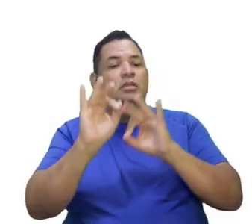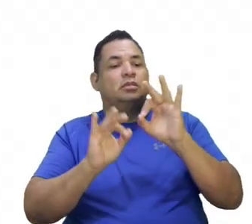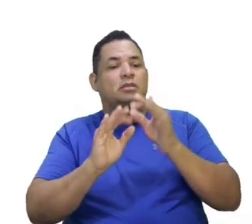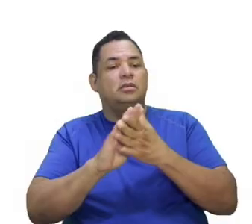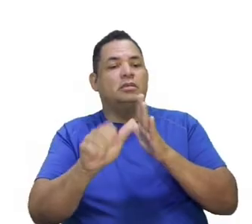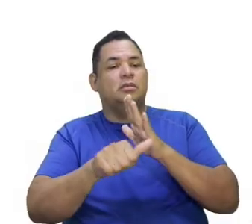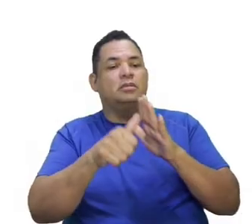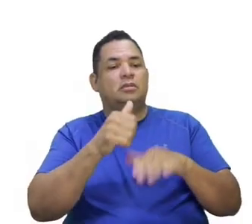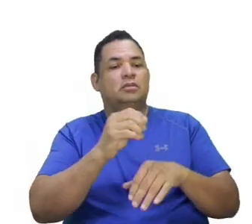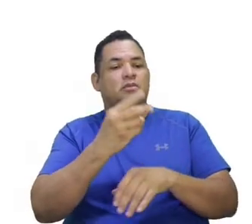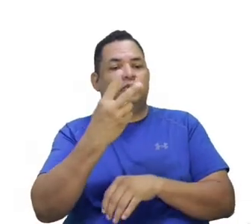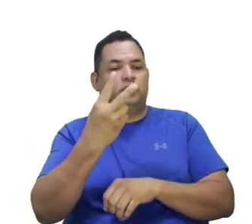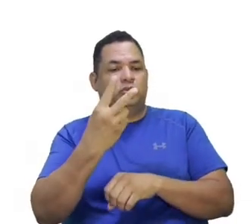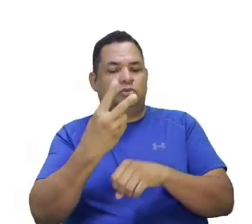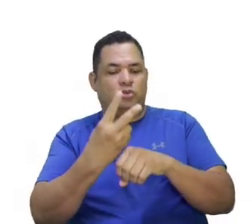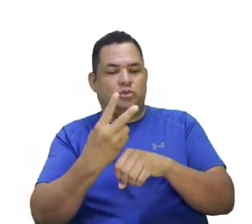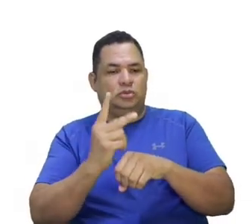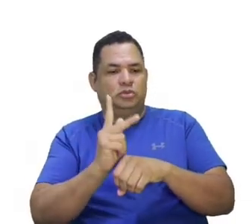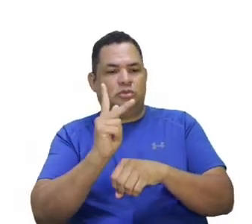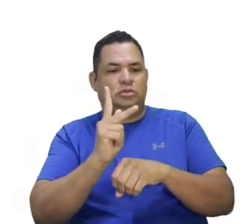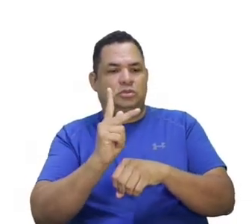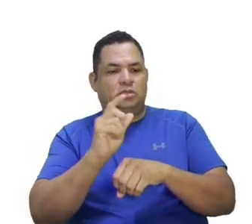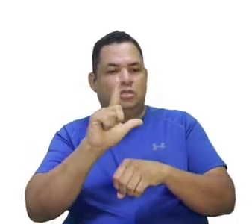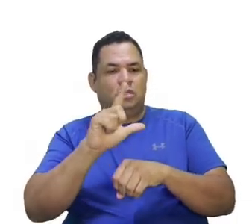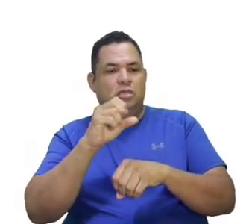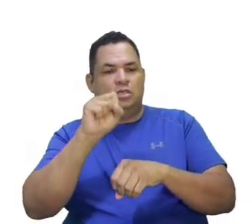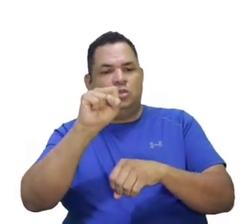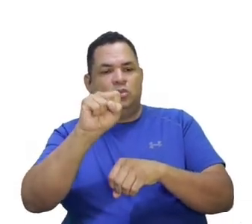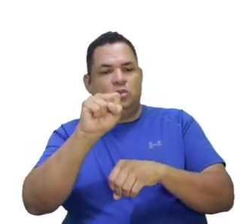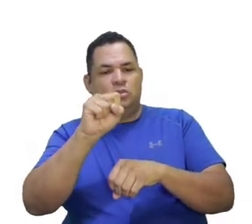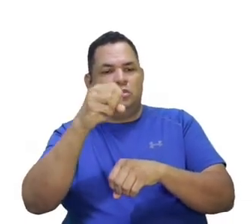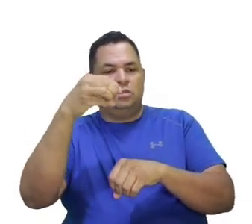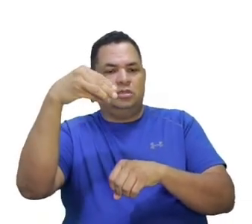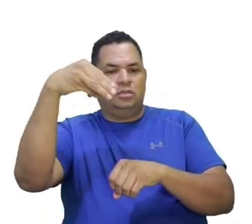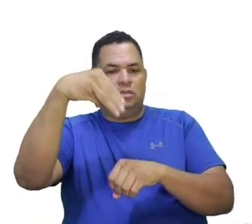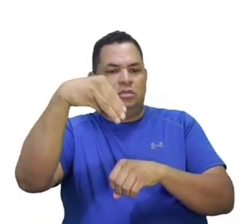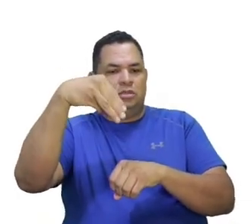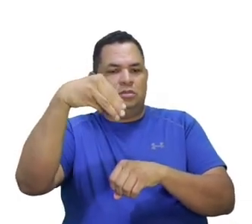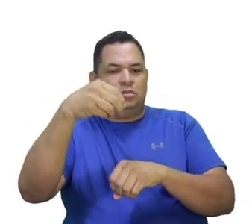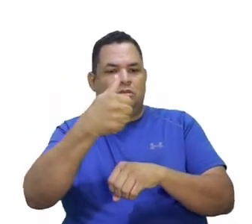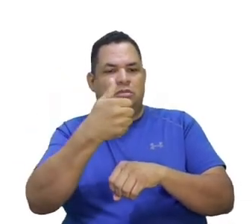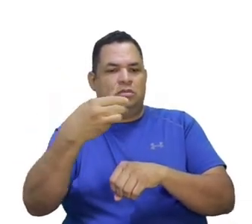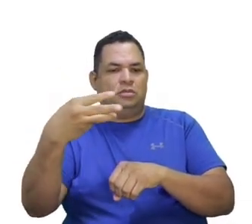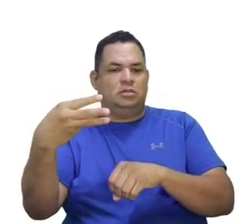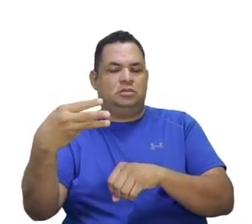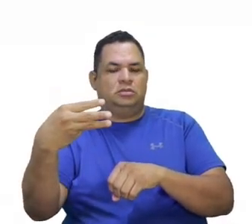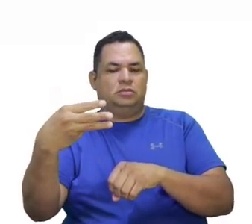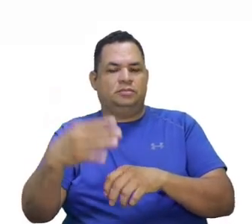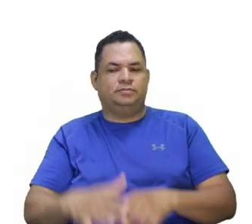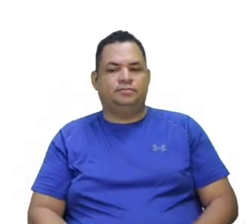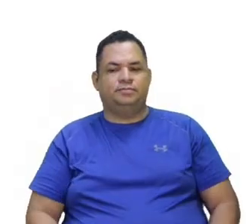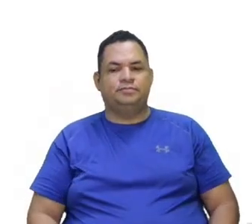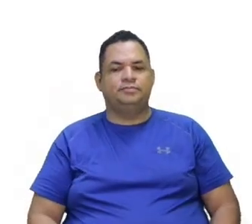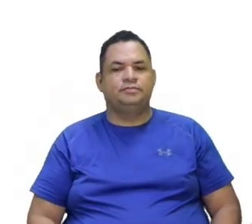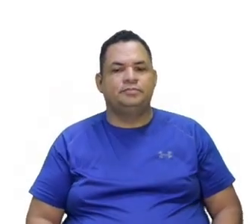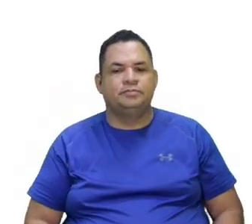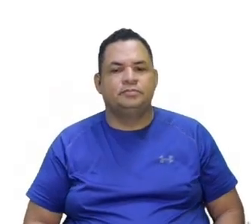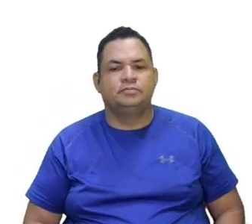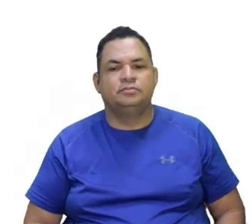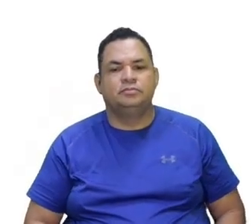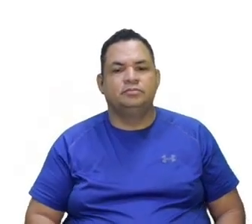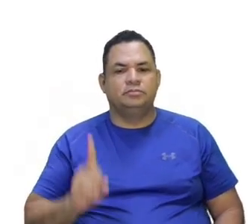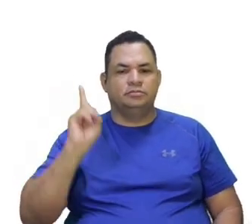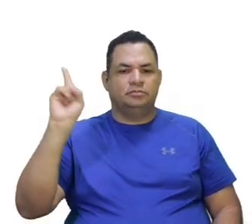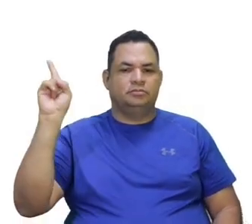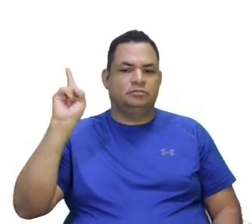A primeira, 2 elétrons, a segunda, 8 e a terceira, 13 elétrons. Nas